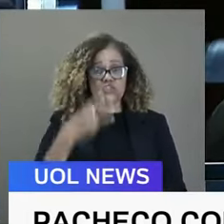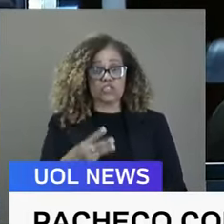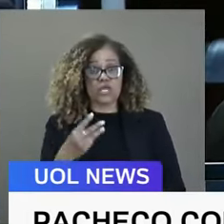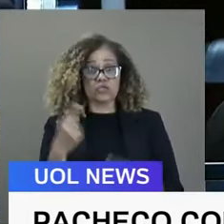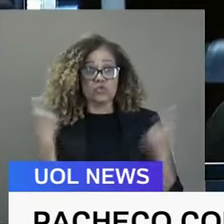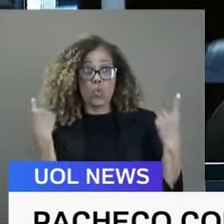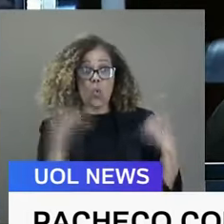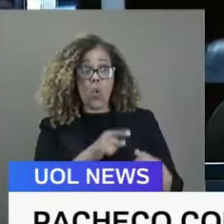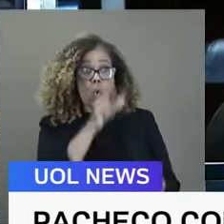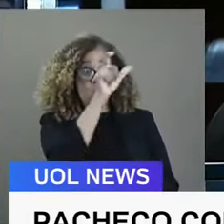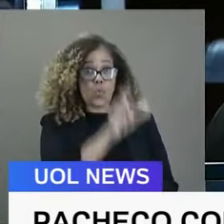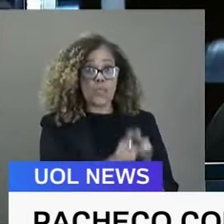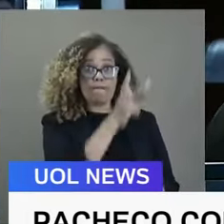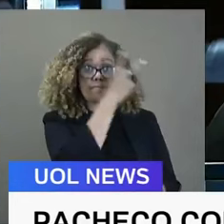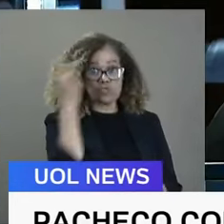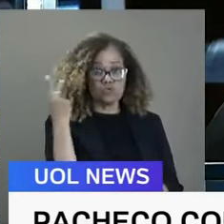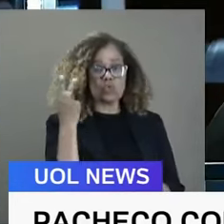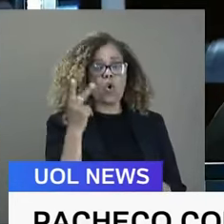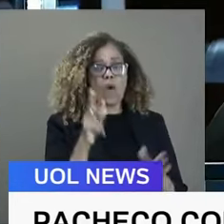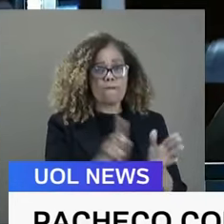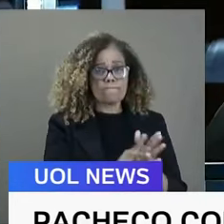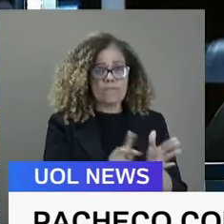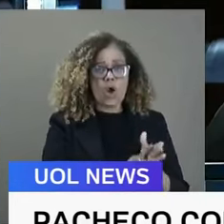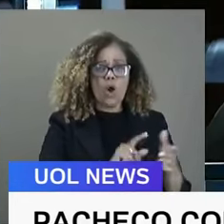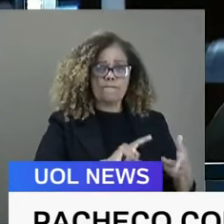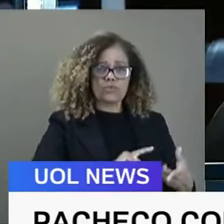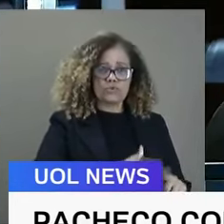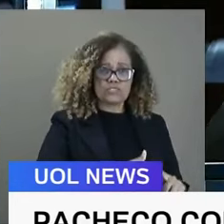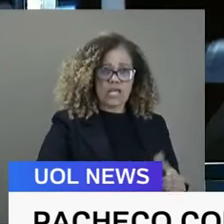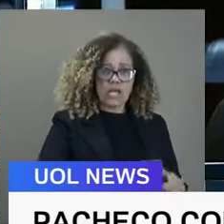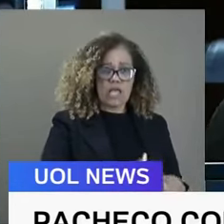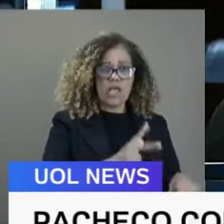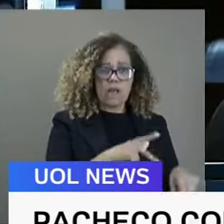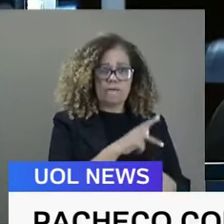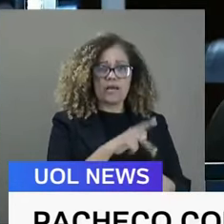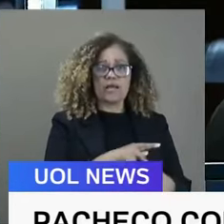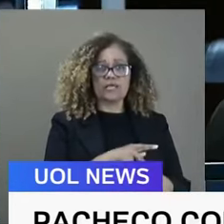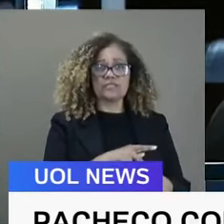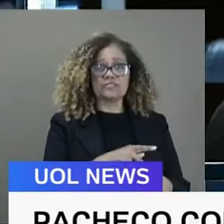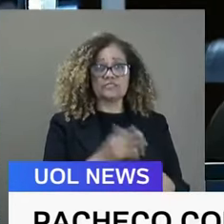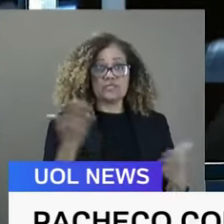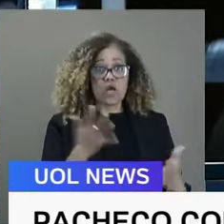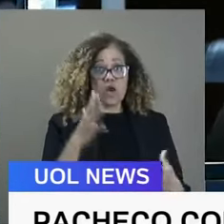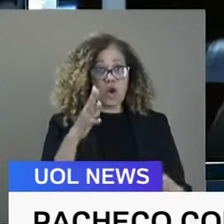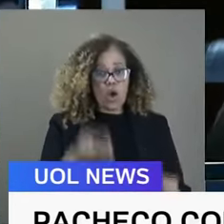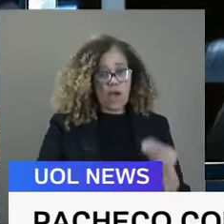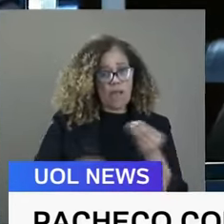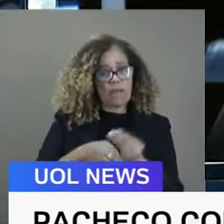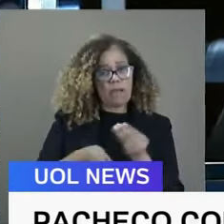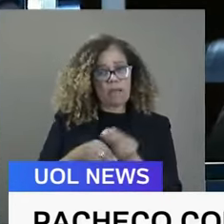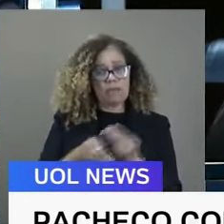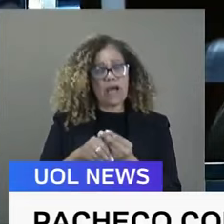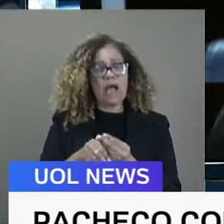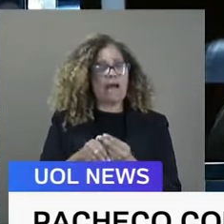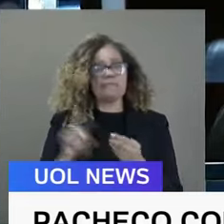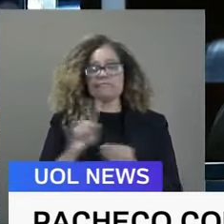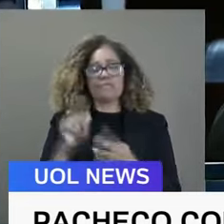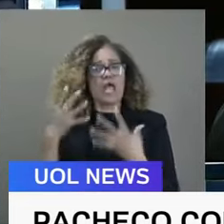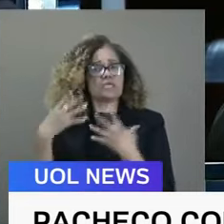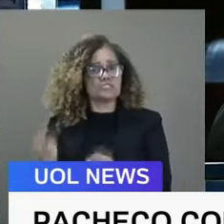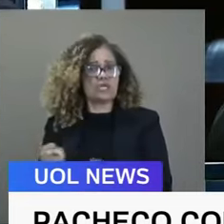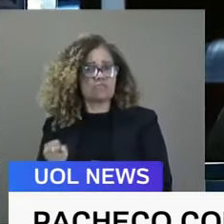contra civis israelenses. E, portanto, reiteramos aqui o nosso repúdio ao